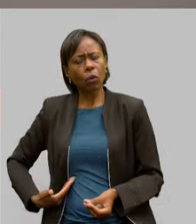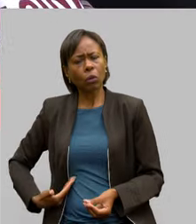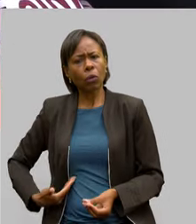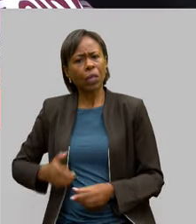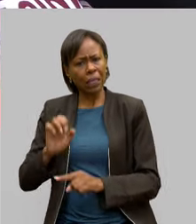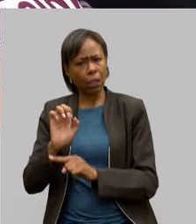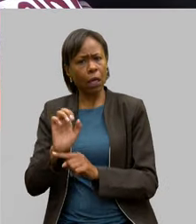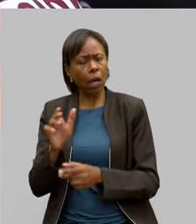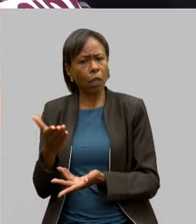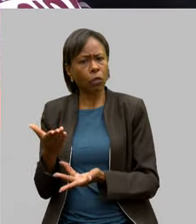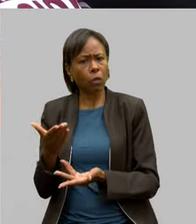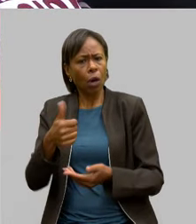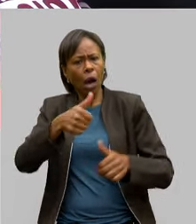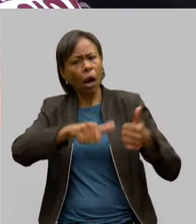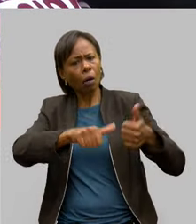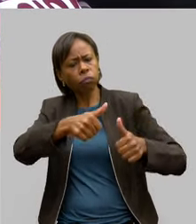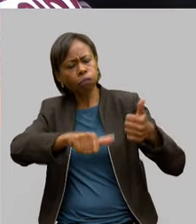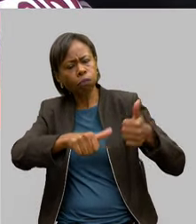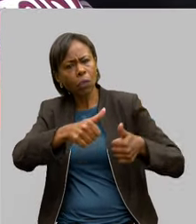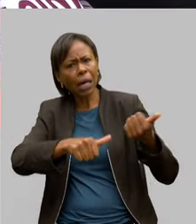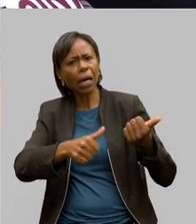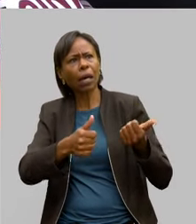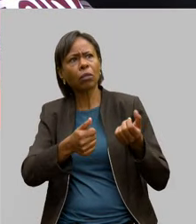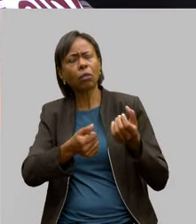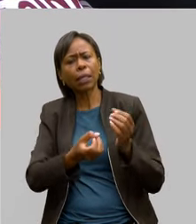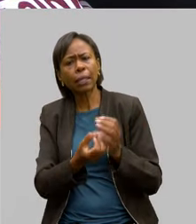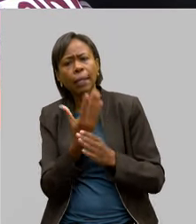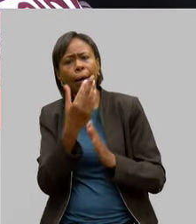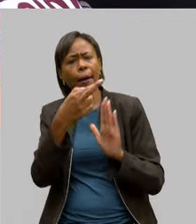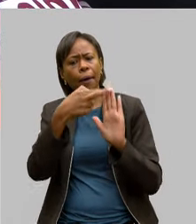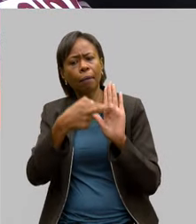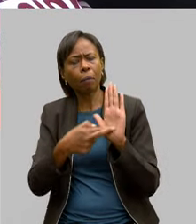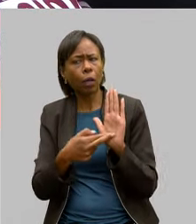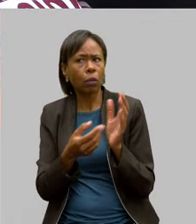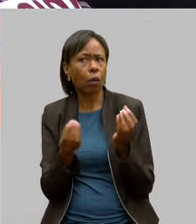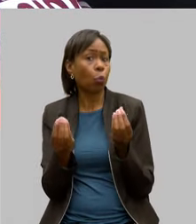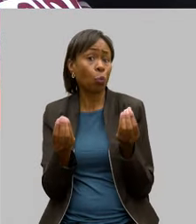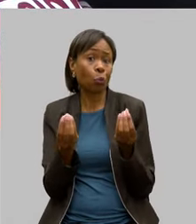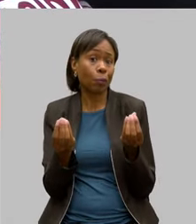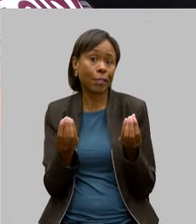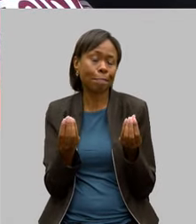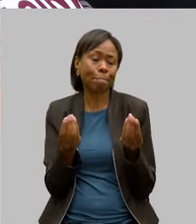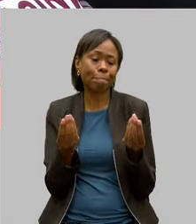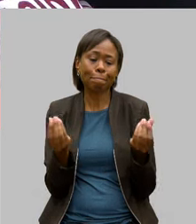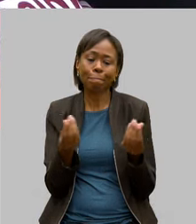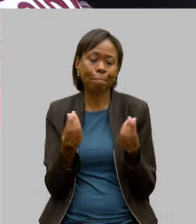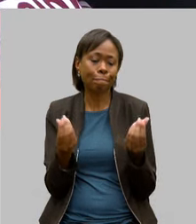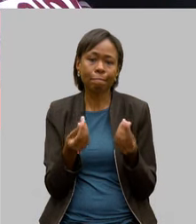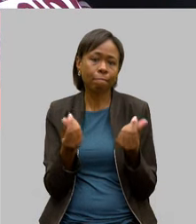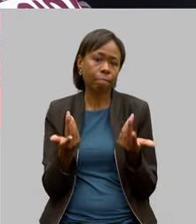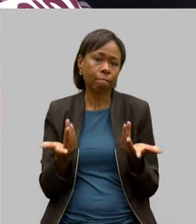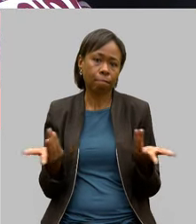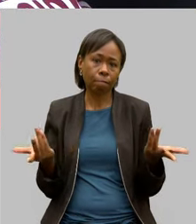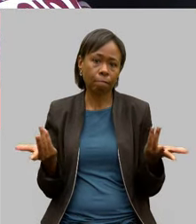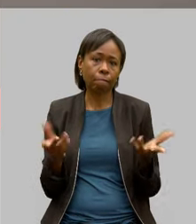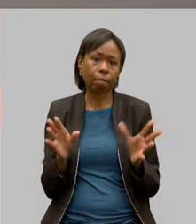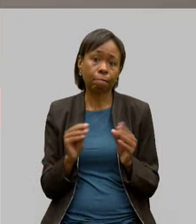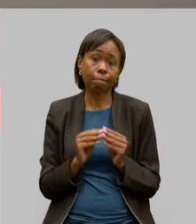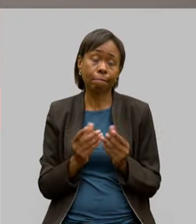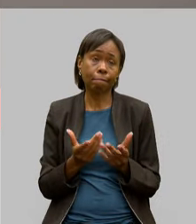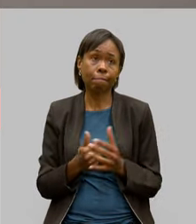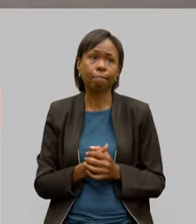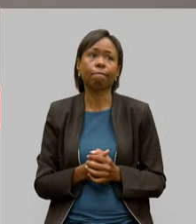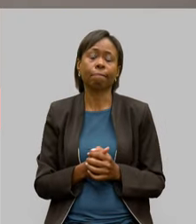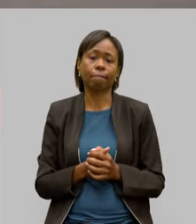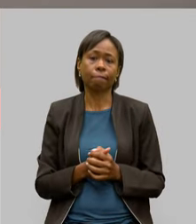eh eh analisar isso e regulamentar e enfim eh eh está ali eh